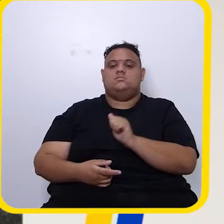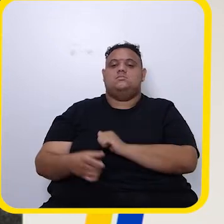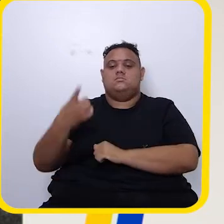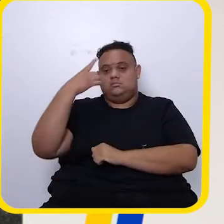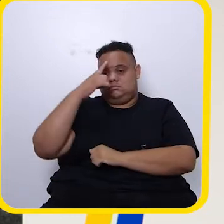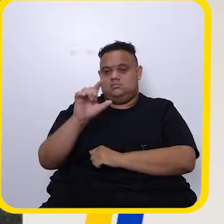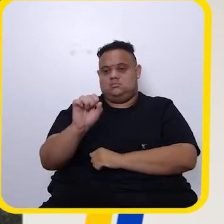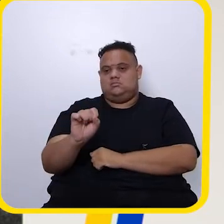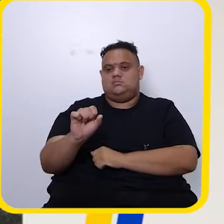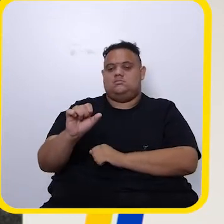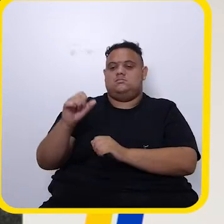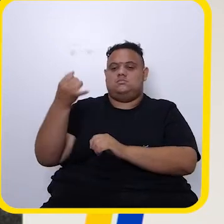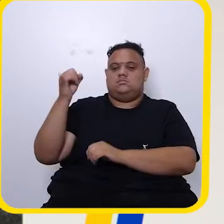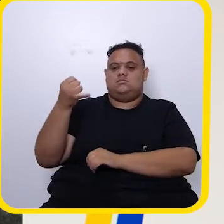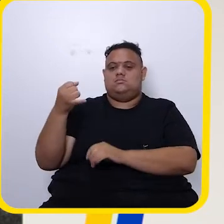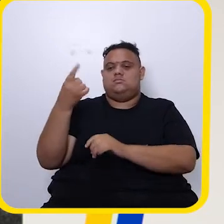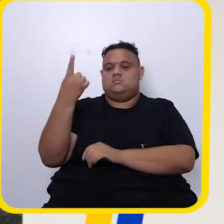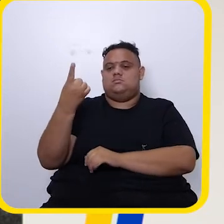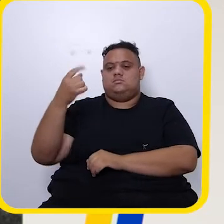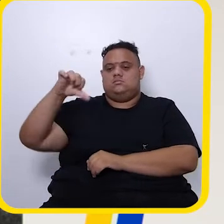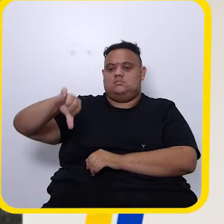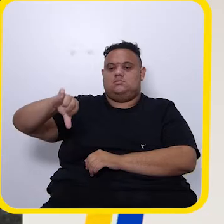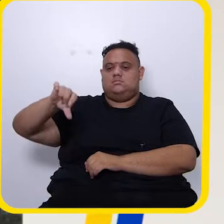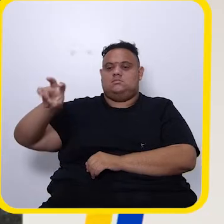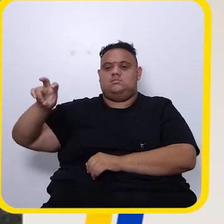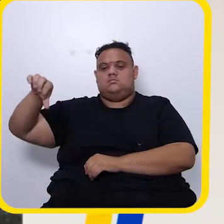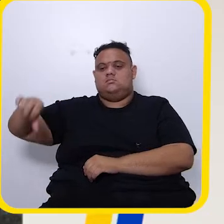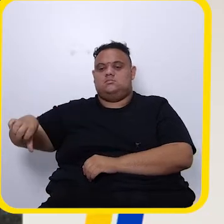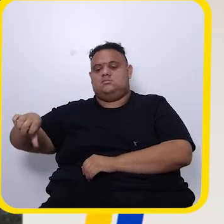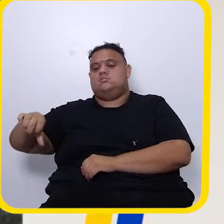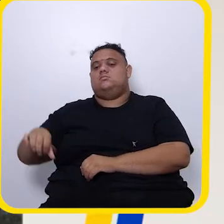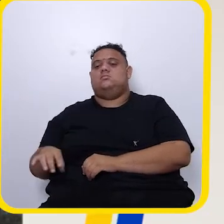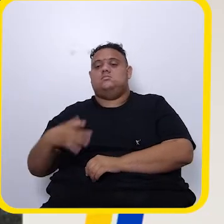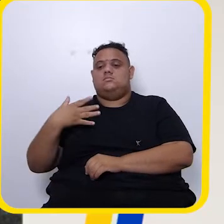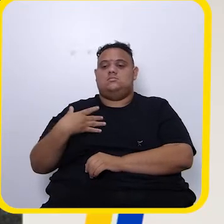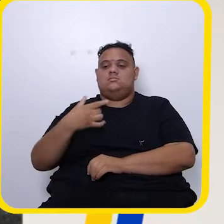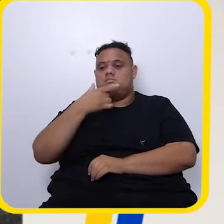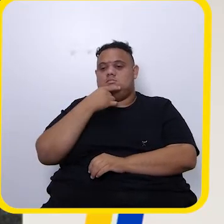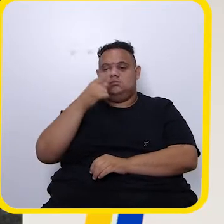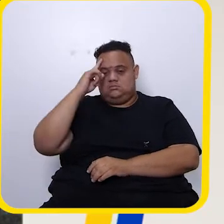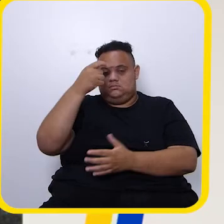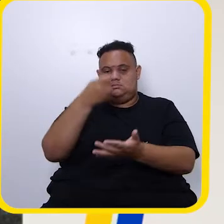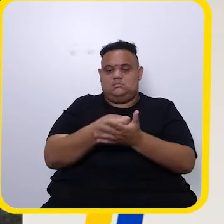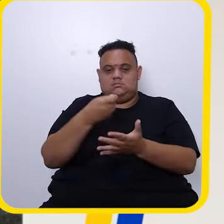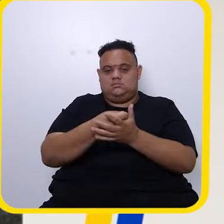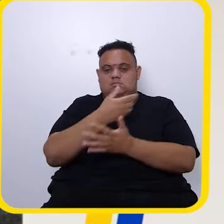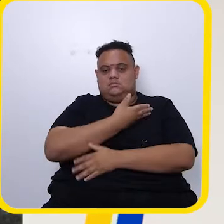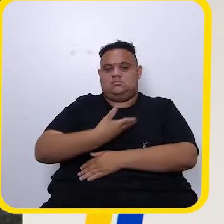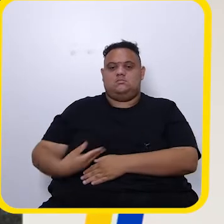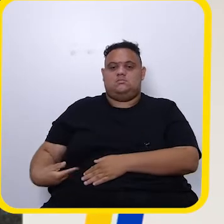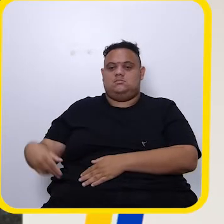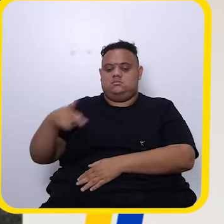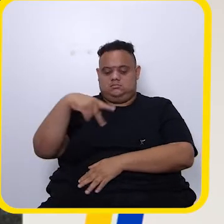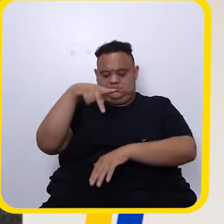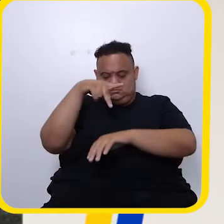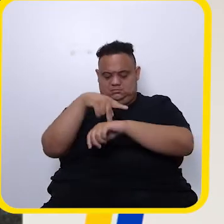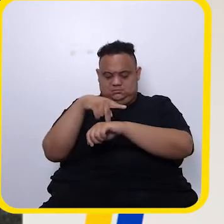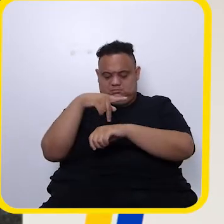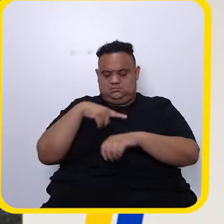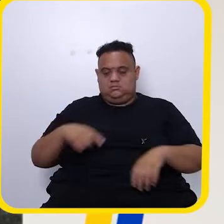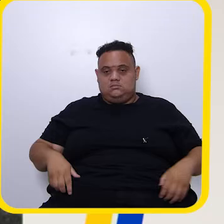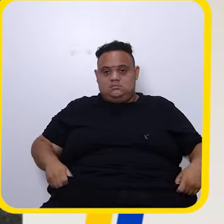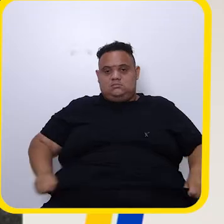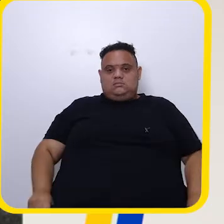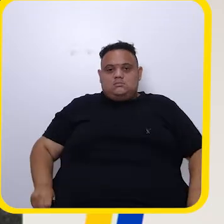de janeiro de 1959. Então, após derrotarem as tropas do ditador Fulgêncio Batista, né, que governava o país, então eles derrubaram